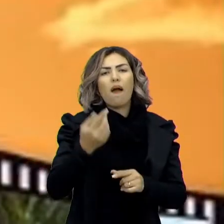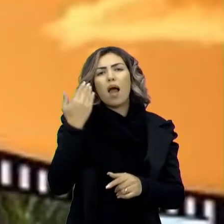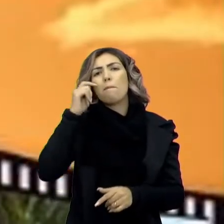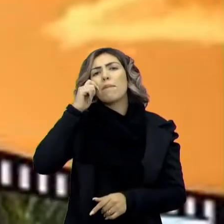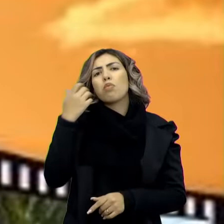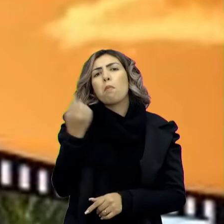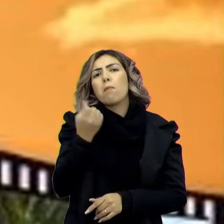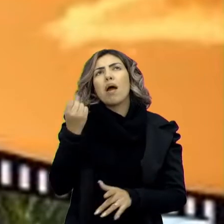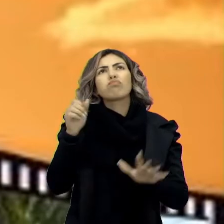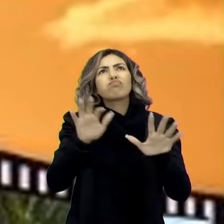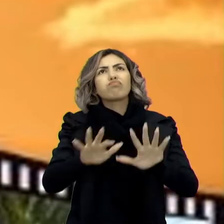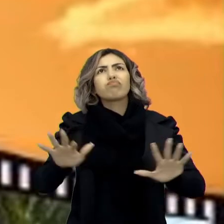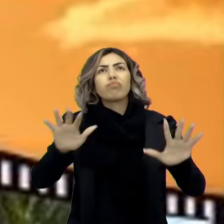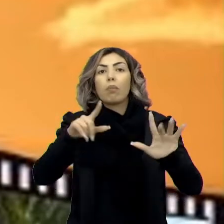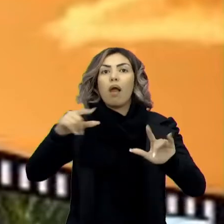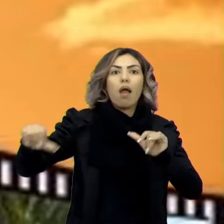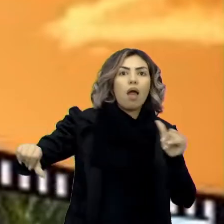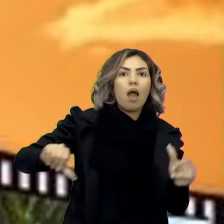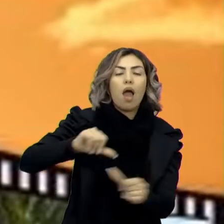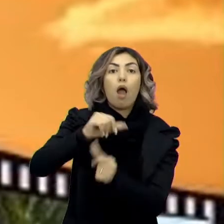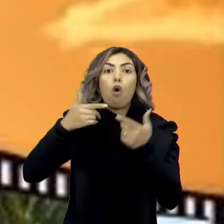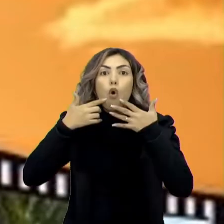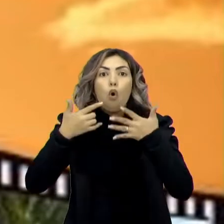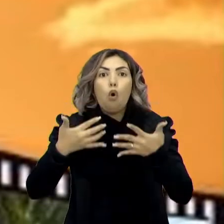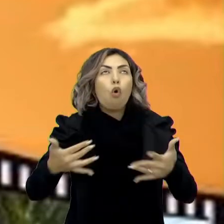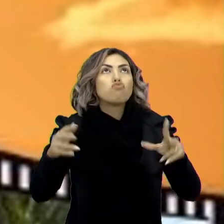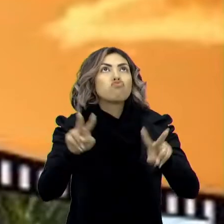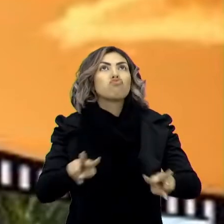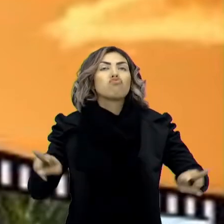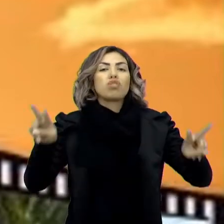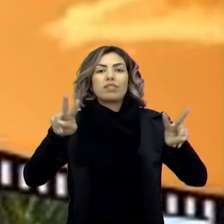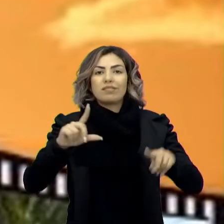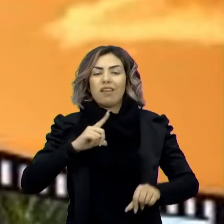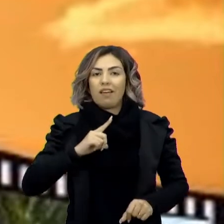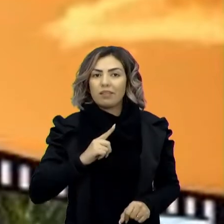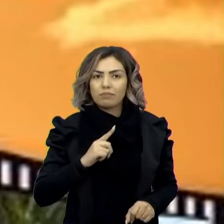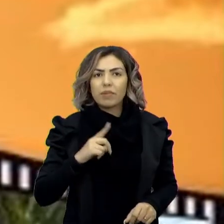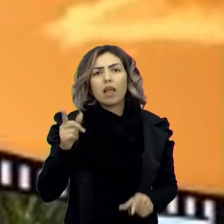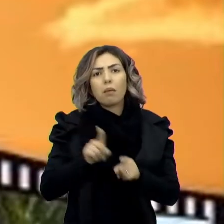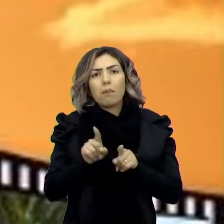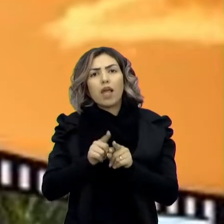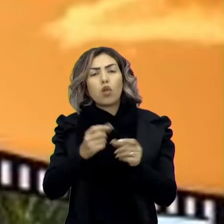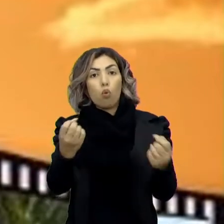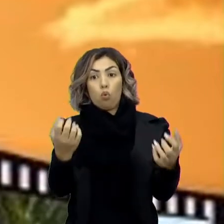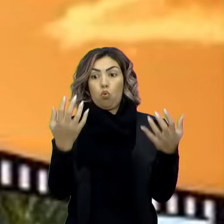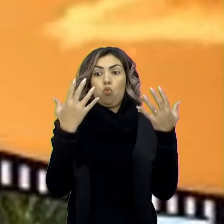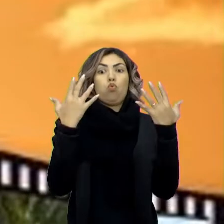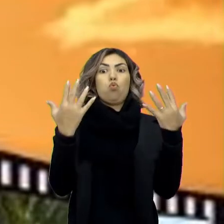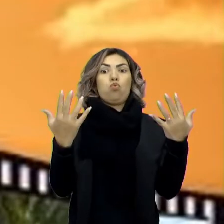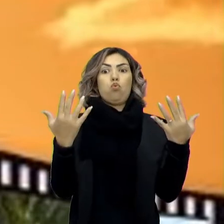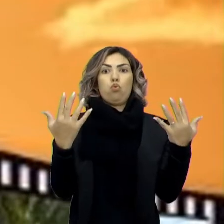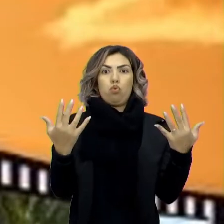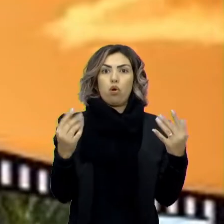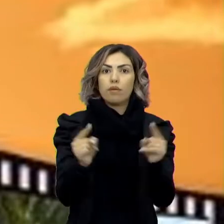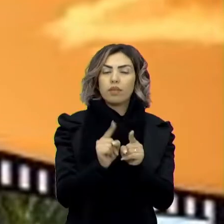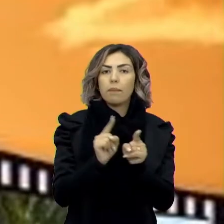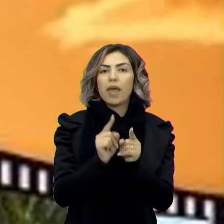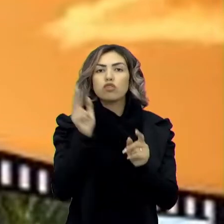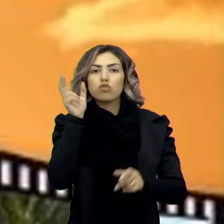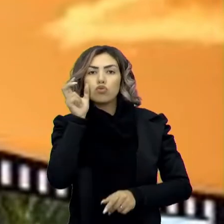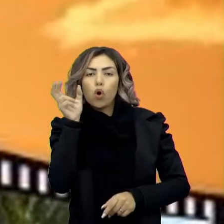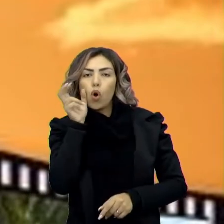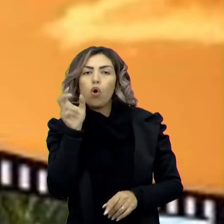É captação de movimento, é captação de luz e sombra, e aí a gente coloca a nossa intencionalidade, que é o quê?